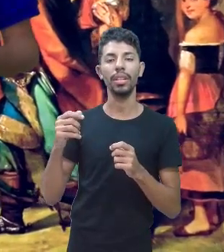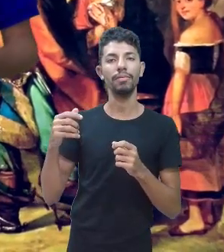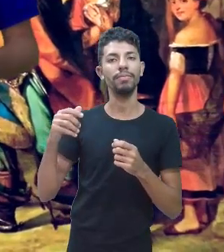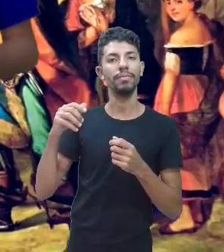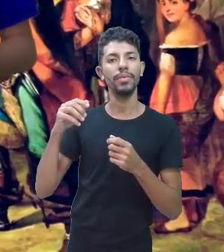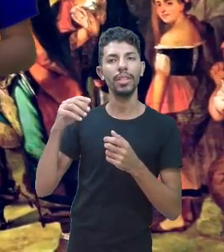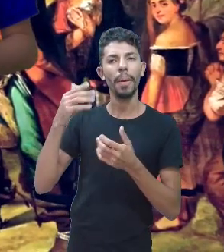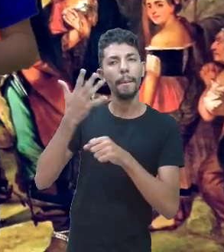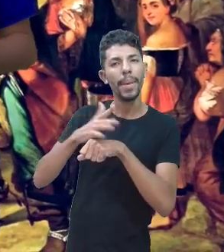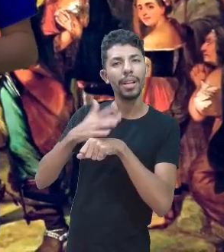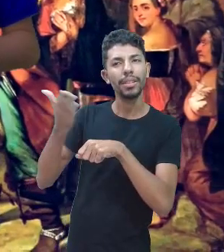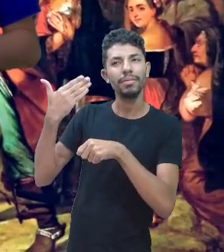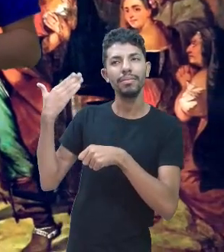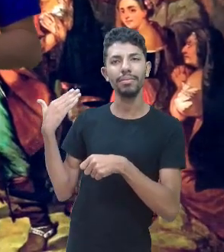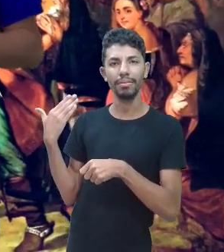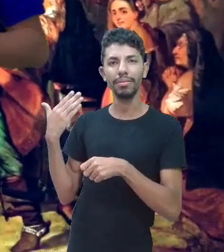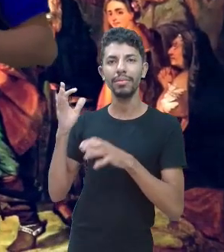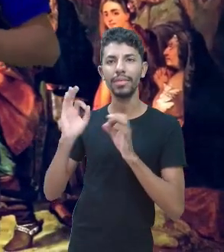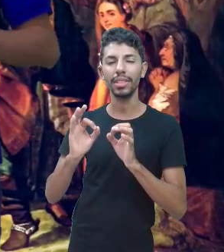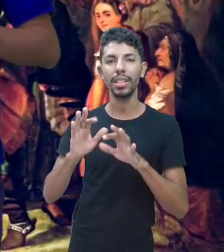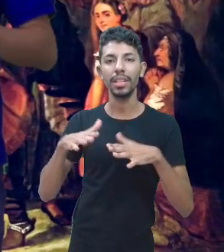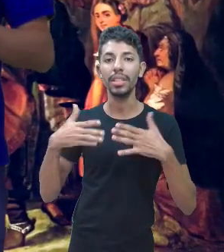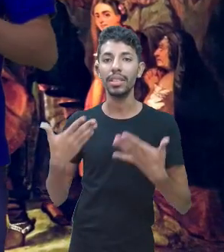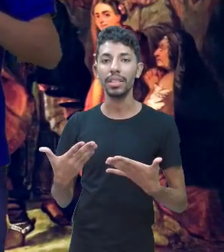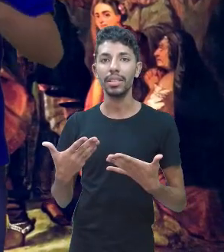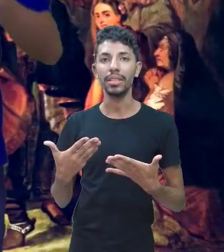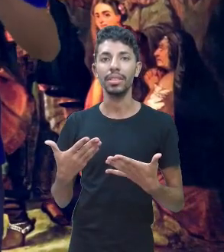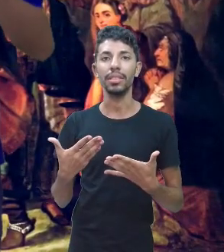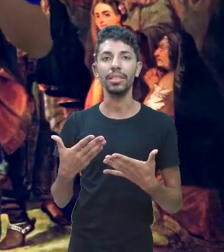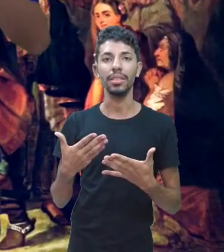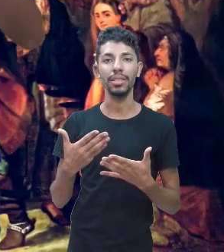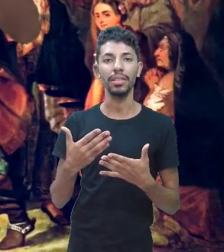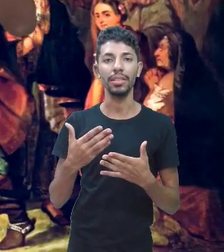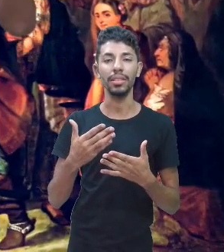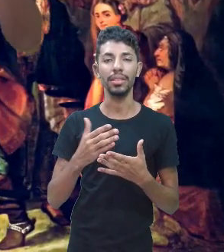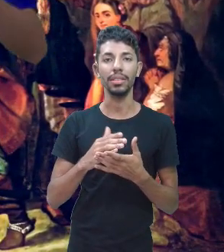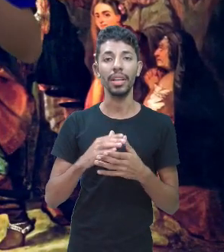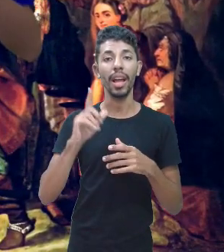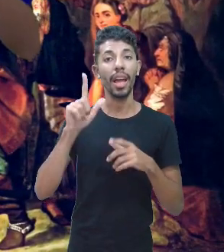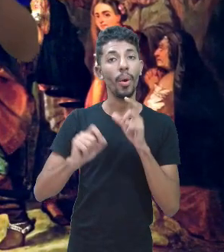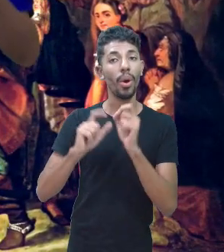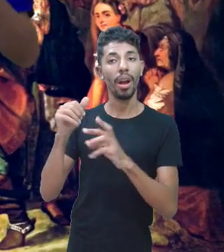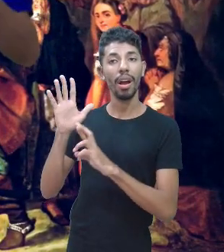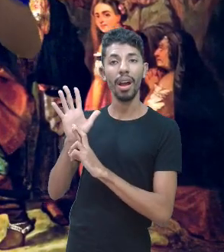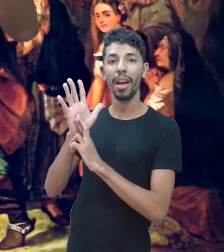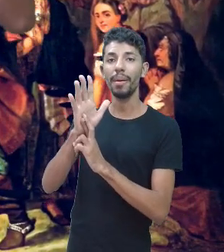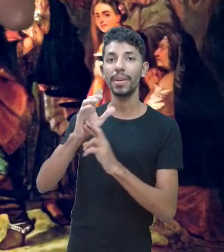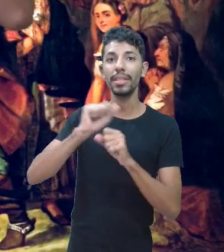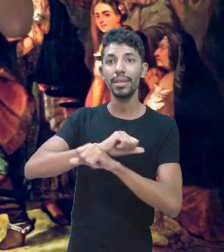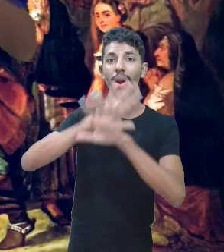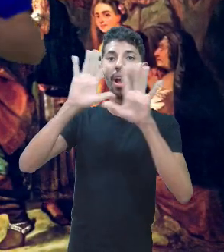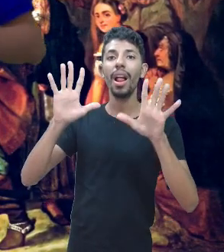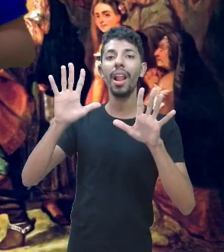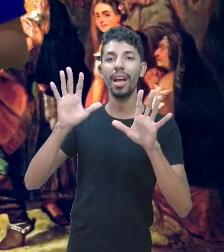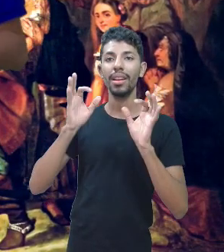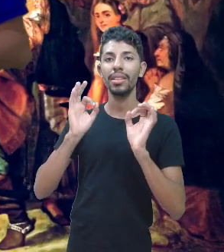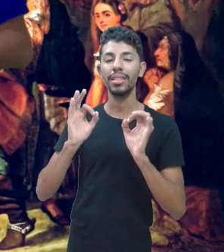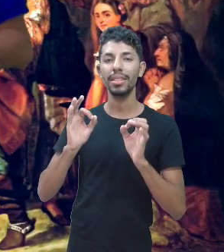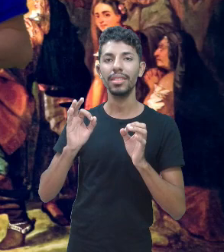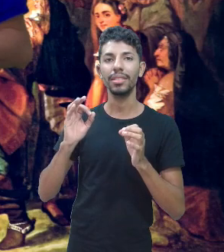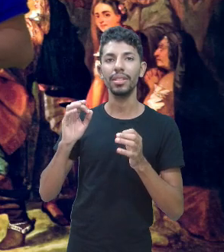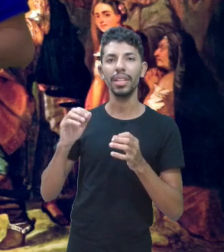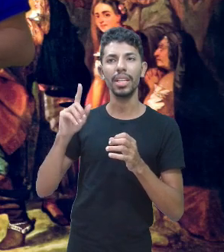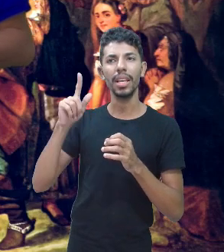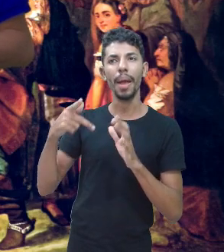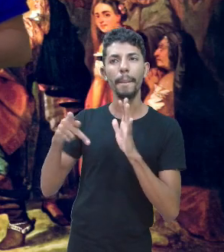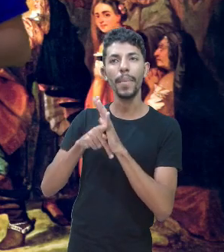estava sendo praticado naquele período. E aí é uma representação, claro, né, que vem da